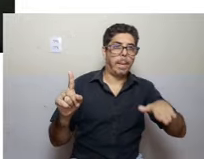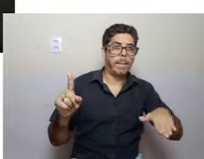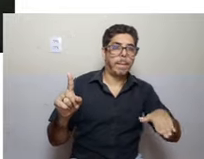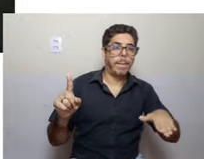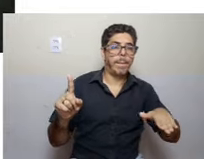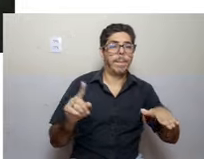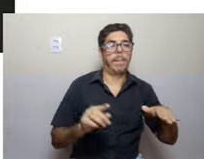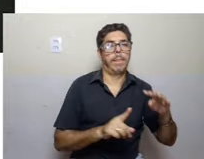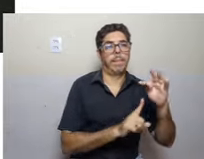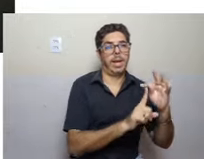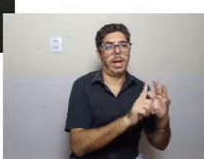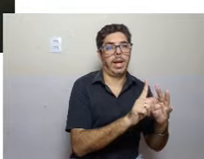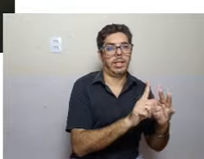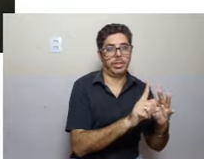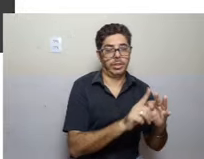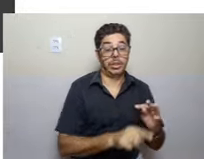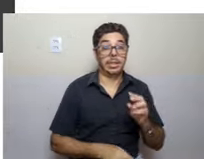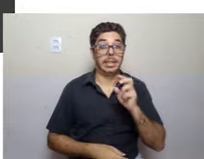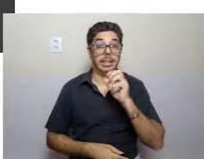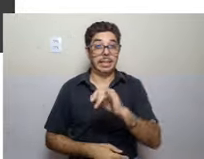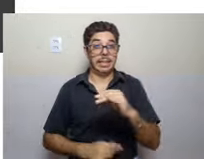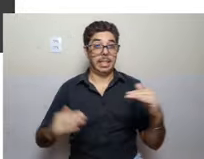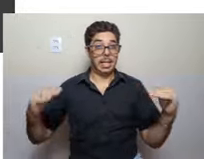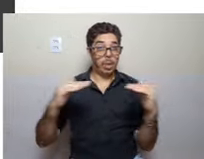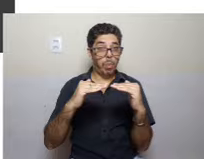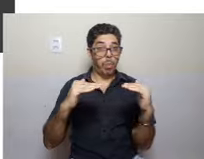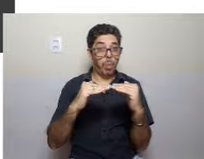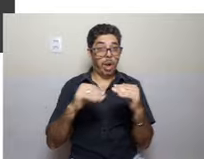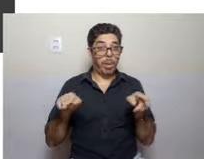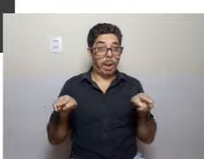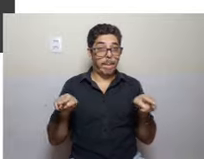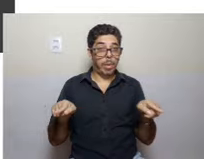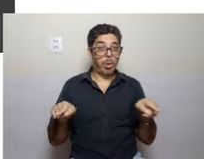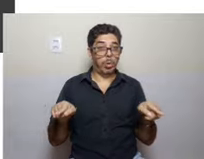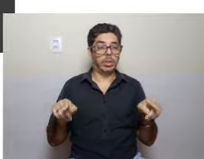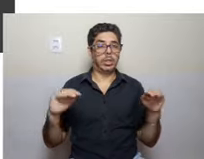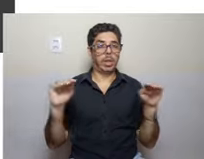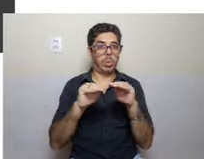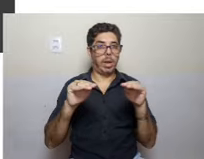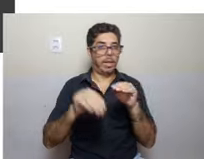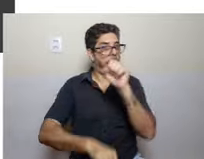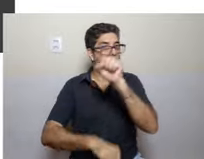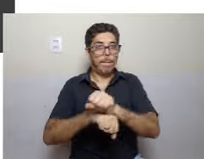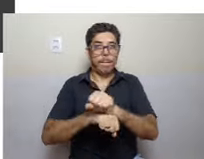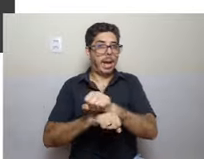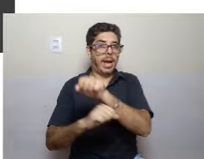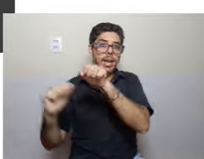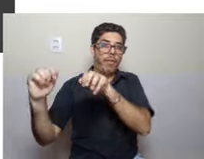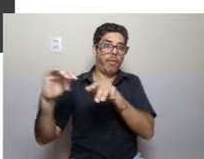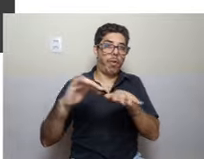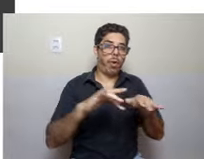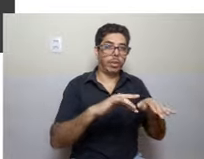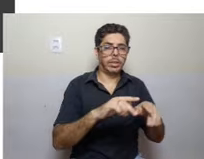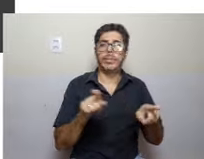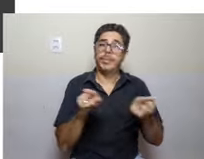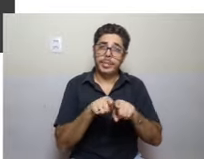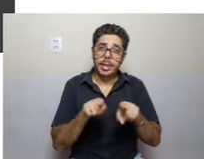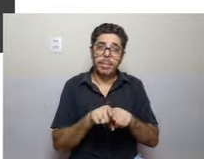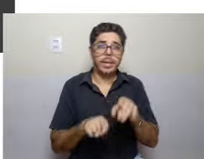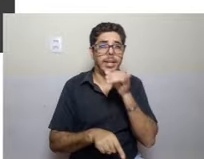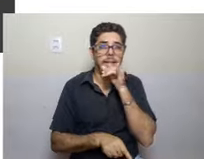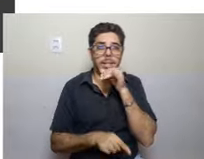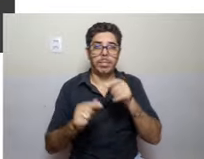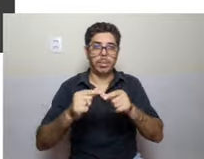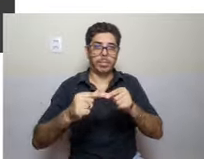extremidades atingirem a mesma temperatura. Num condutor elétrico ocorre algo parecido. Quando as extremidades de um condutor estão em